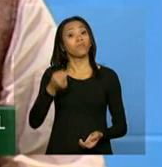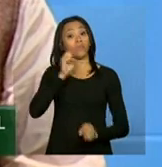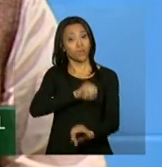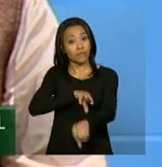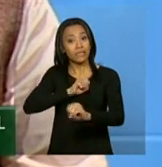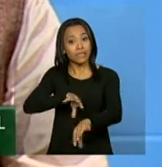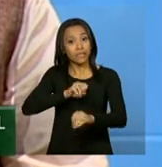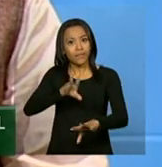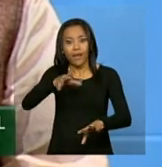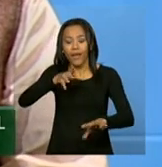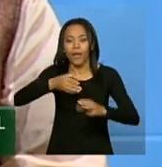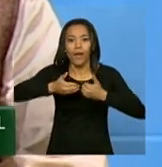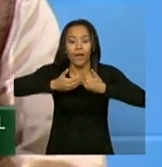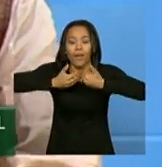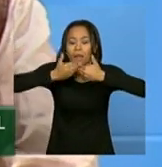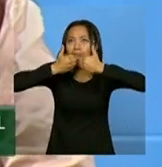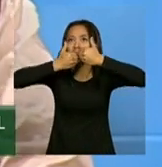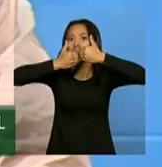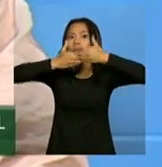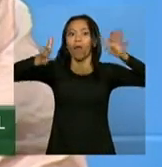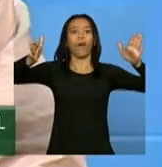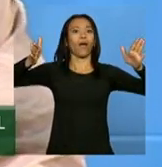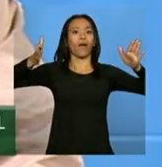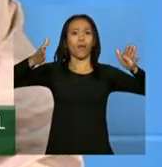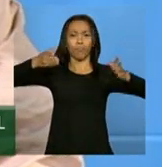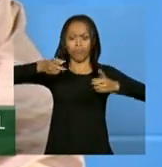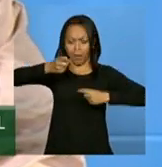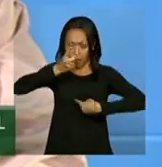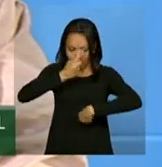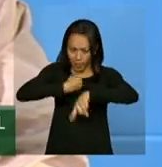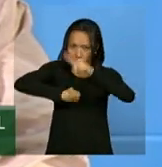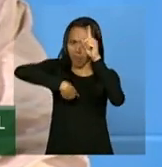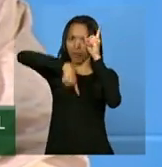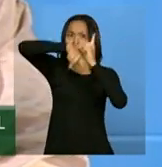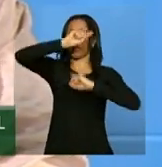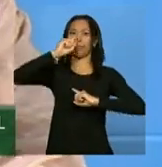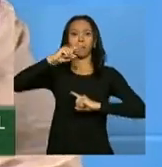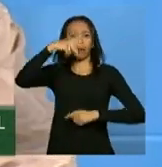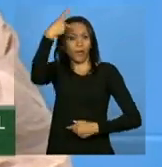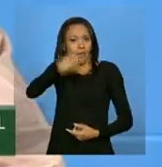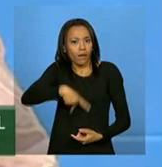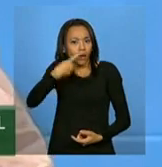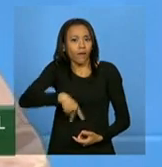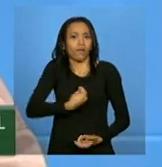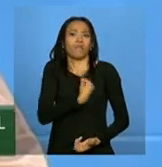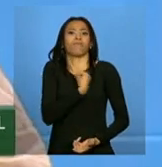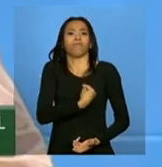é chave para o desenvolvimento humano, prosperidade dos indivíduos,